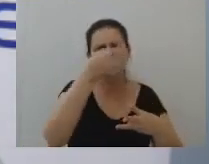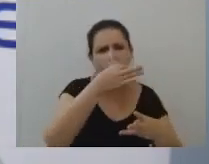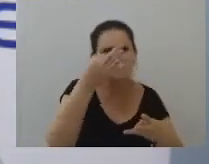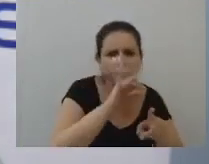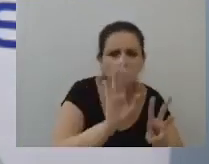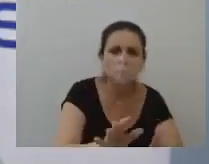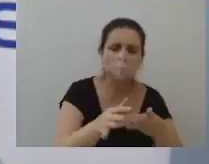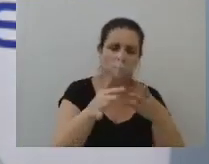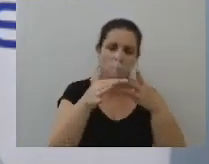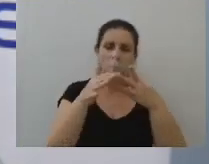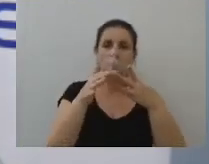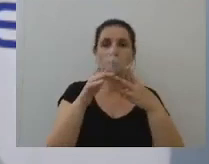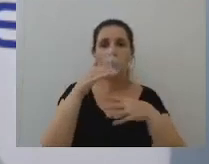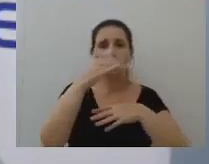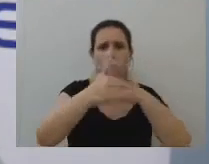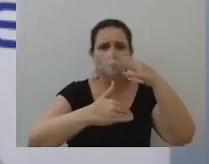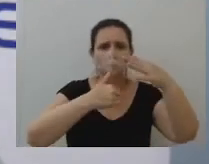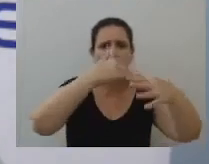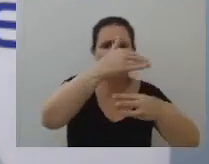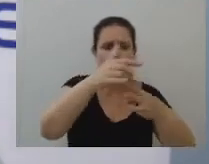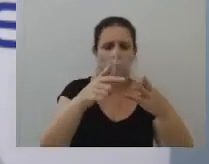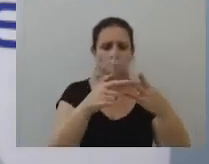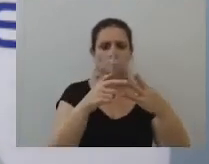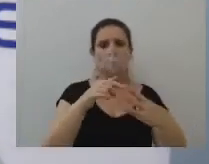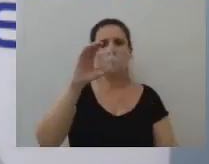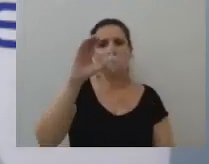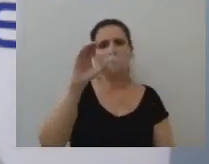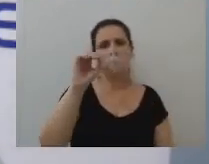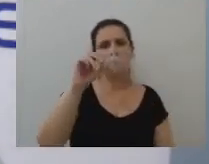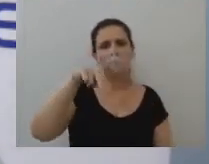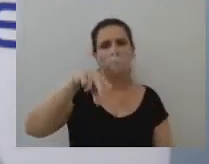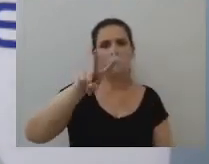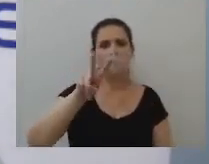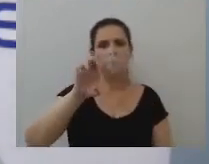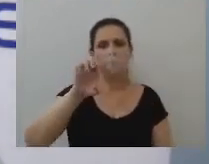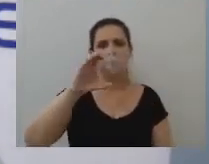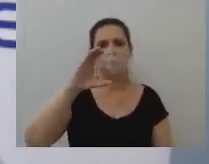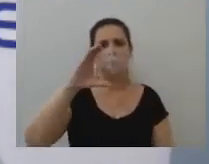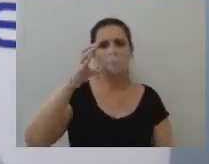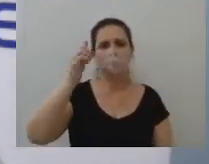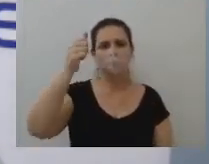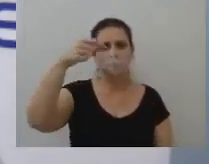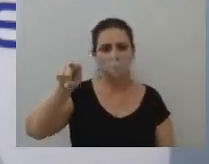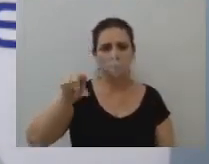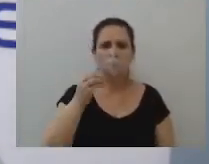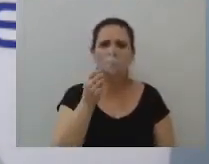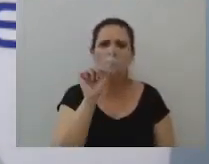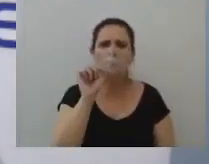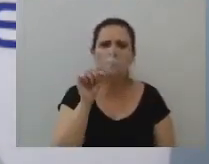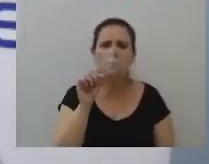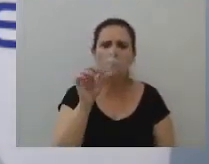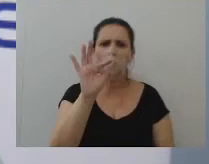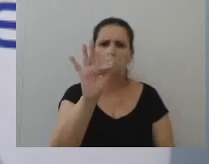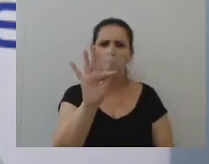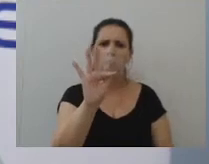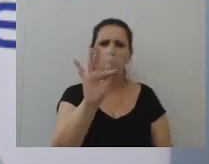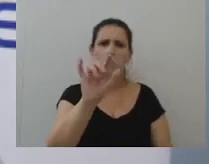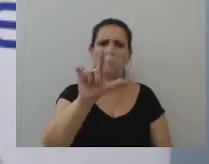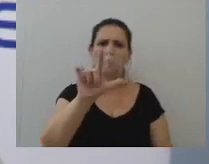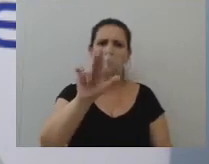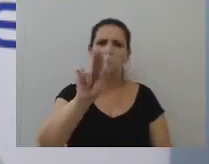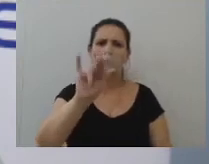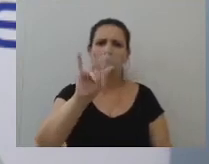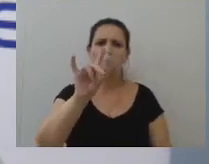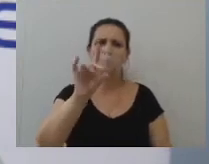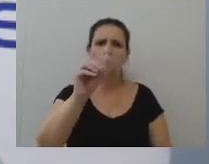Esse é chamado processo por convecção. E agora ele ocorre nos fluidos. Quando eu falar fluido, você pensa em